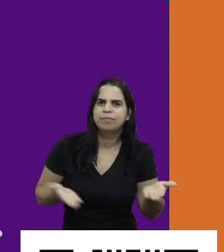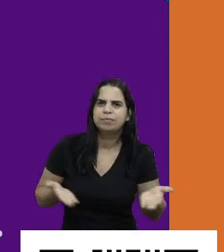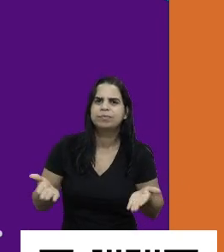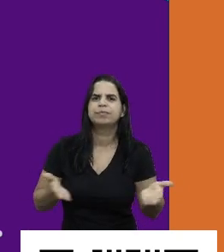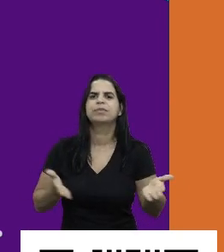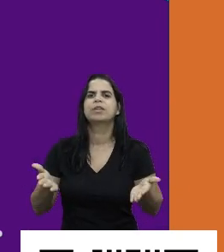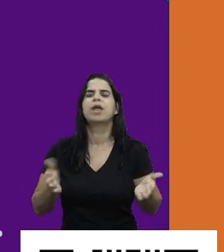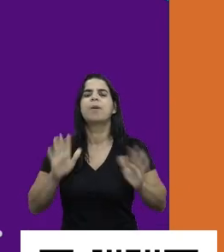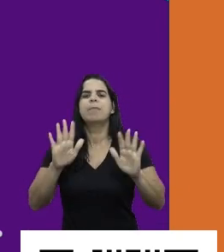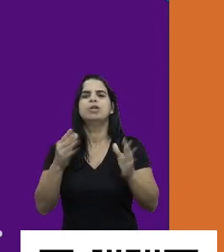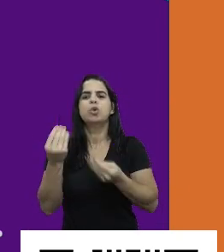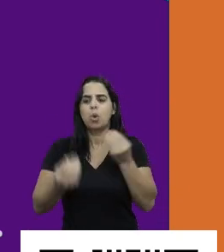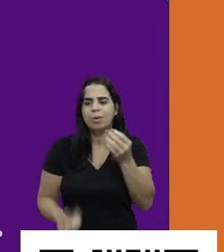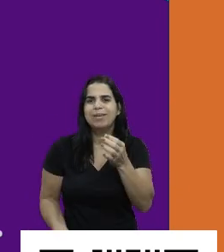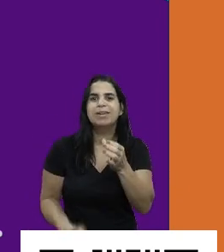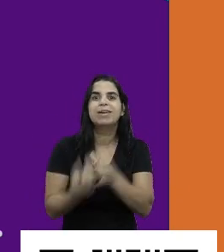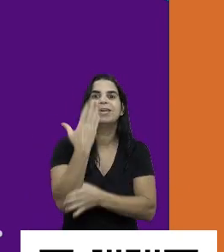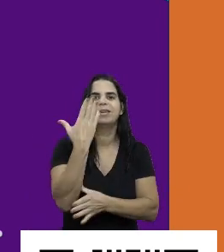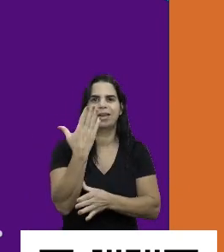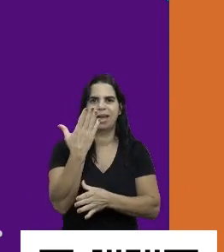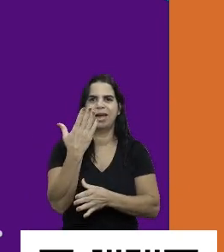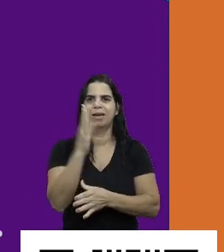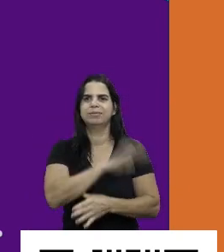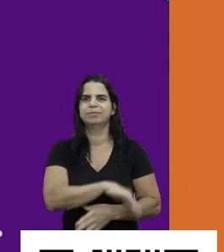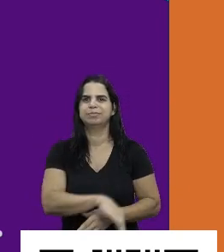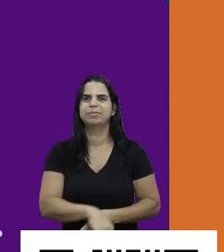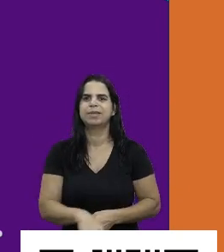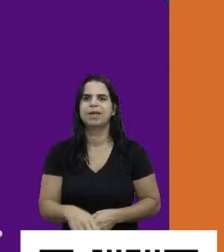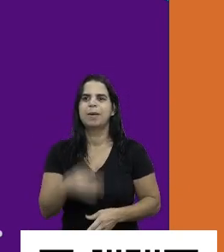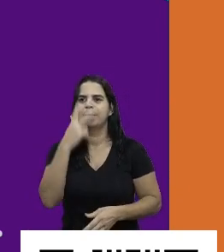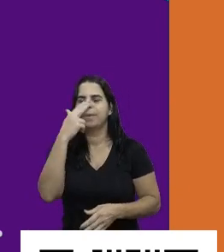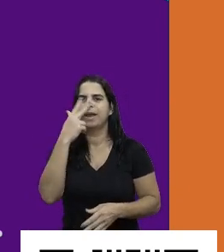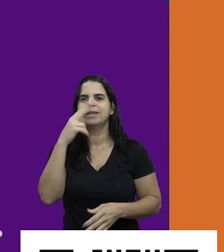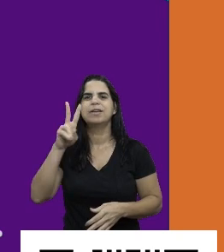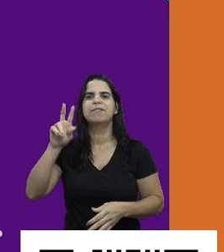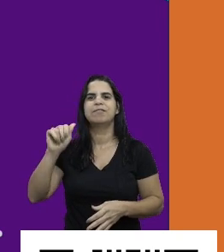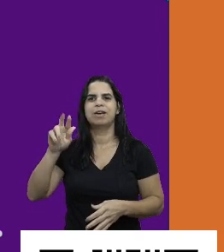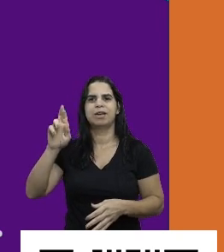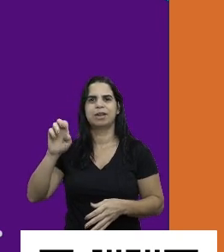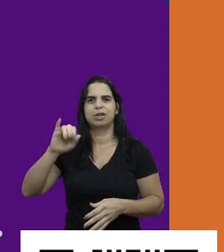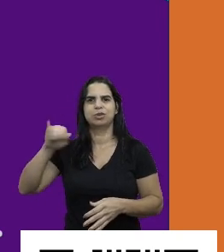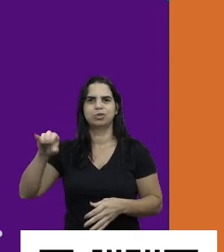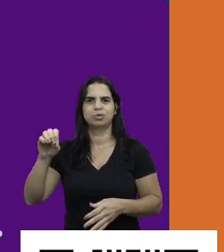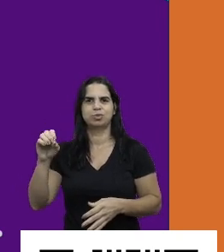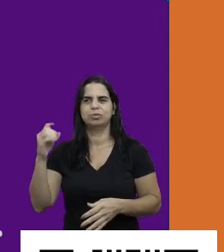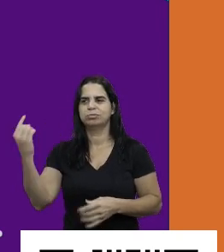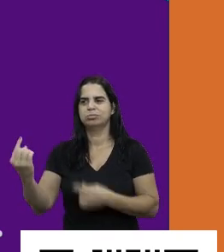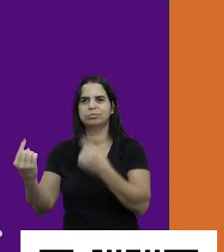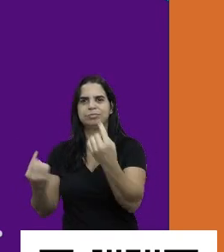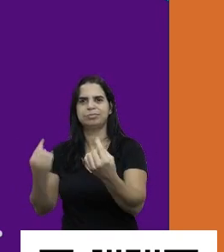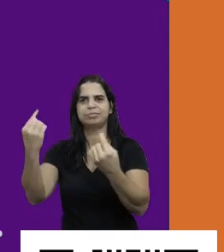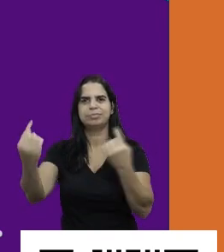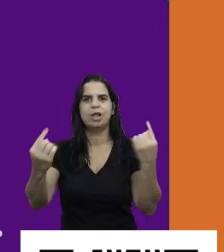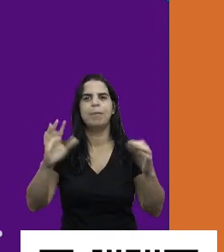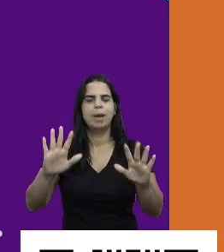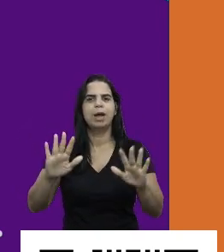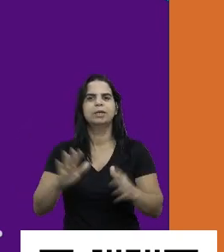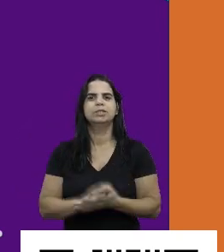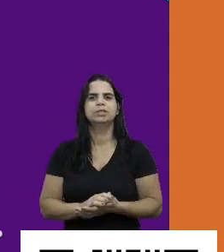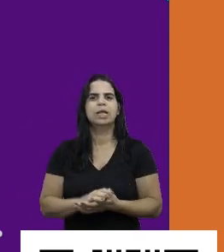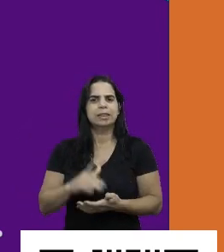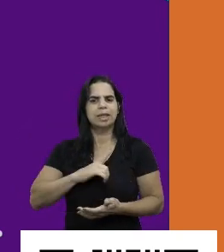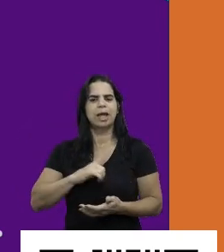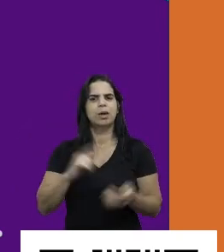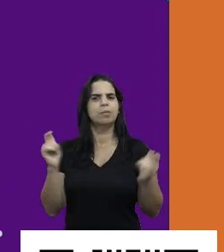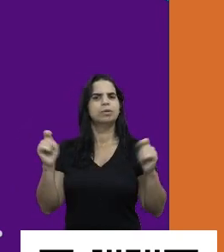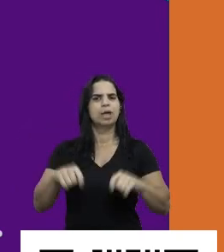para o varejo para que já não é mais futuro acho que já é realidade de fato mas o que que a gente tem de oportunidade